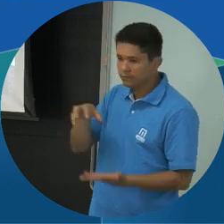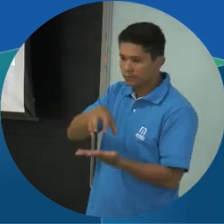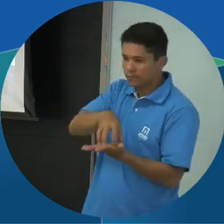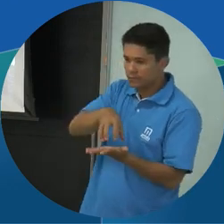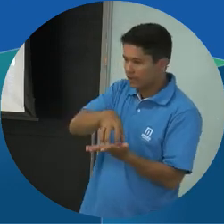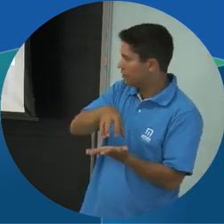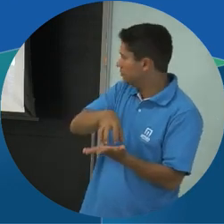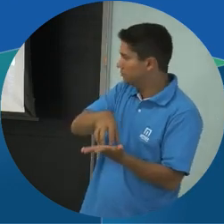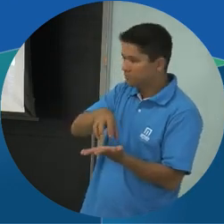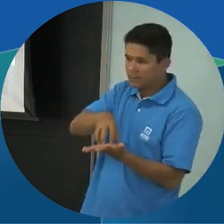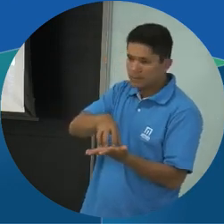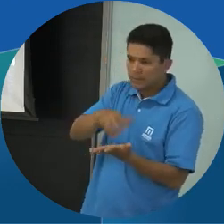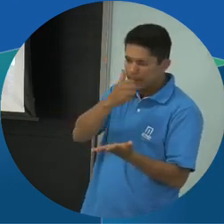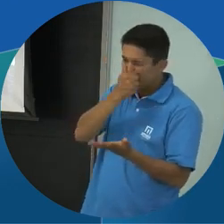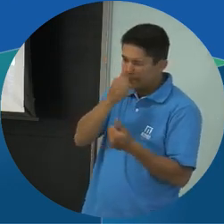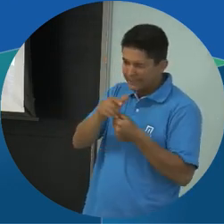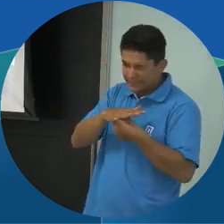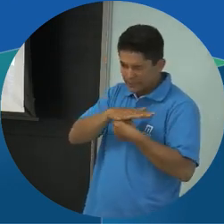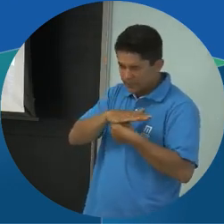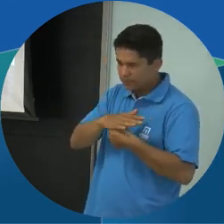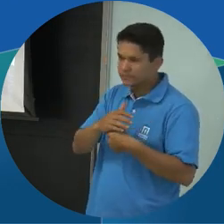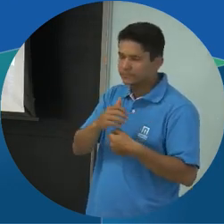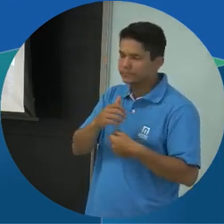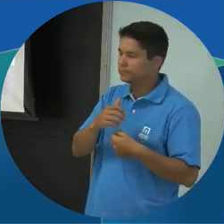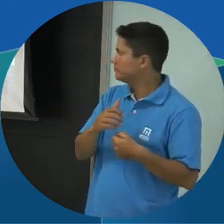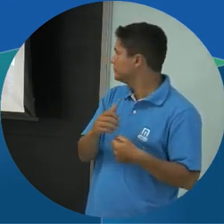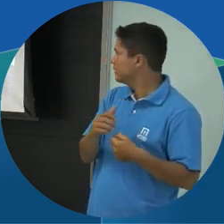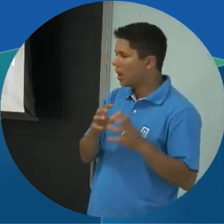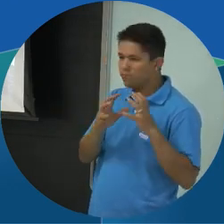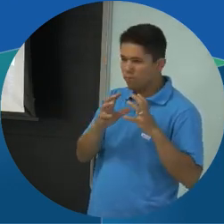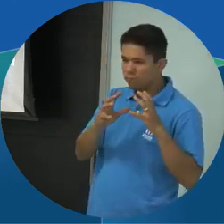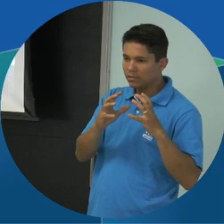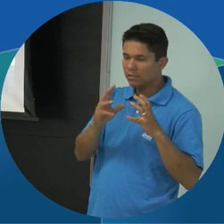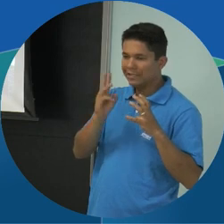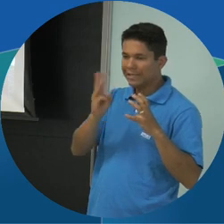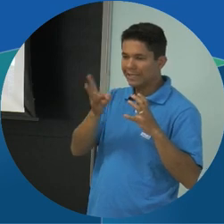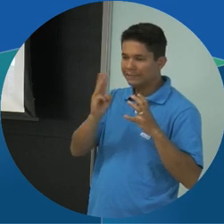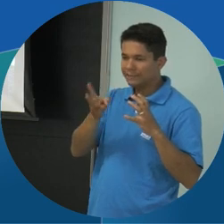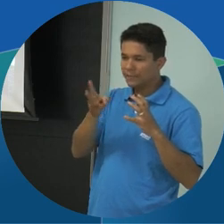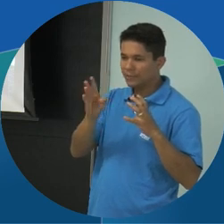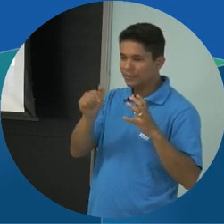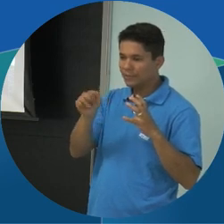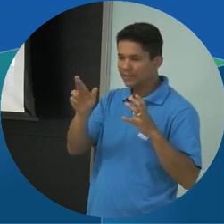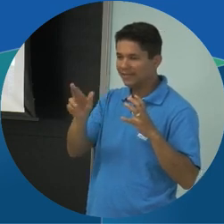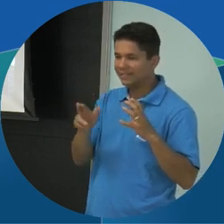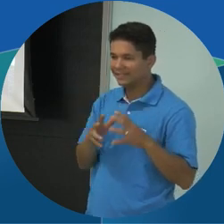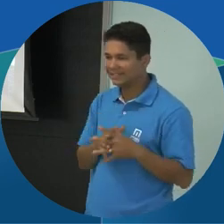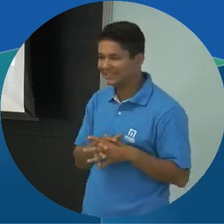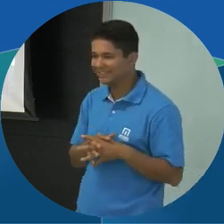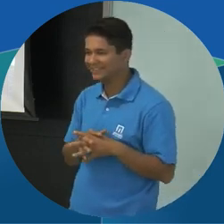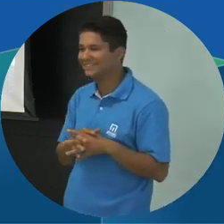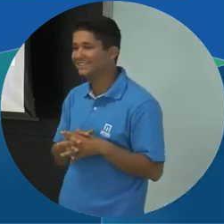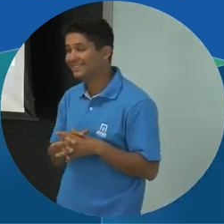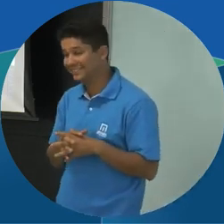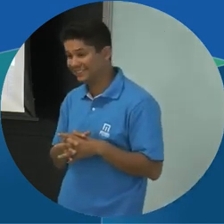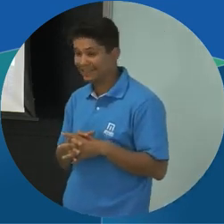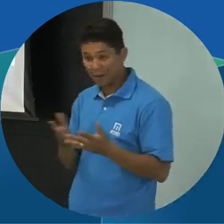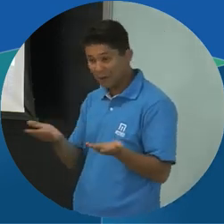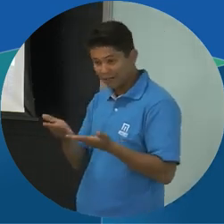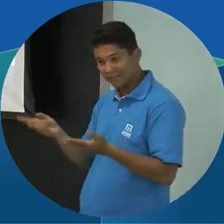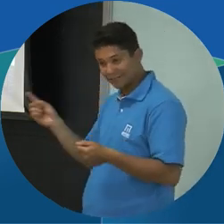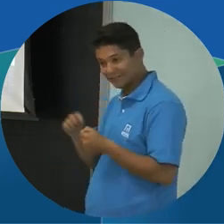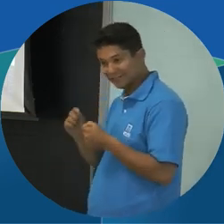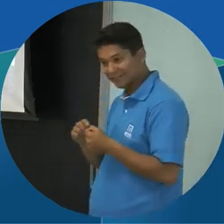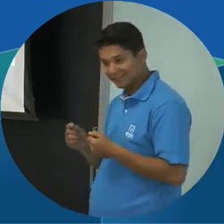pressão, tá? Uma bomba de 3.000 bar, 41 litros por minuto. Tá?